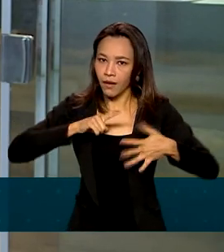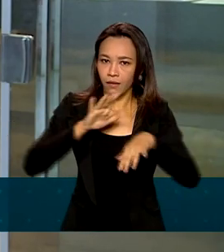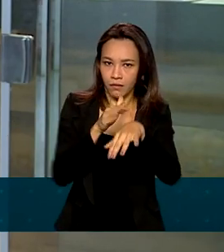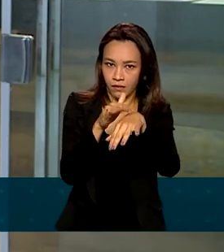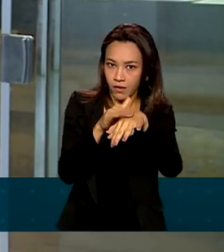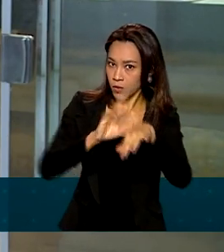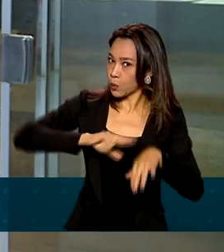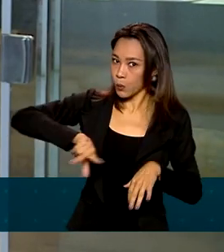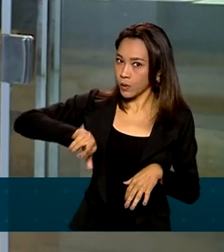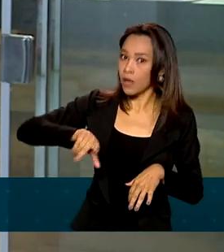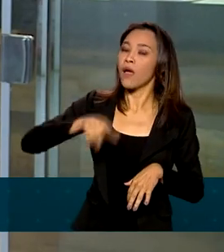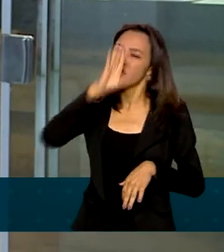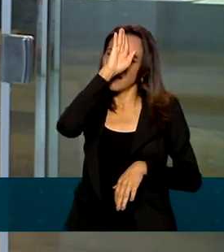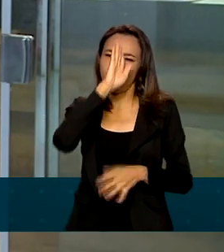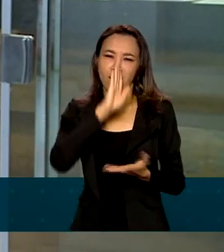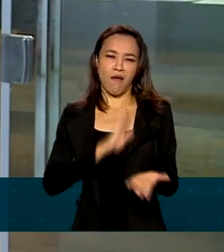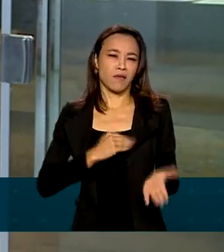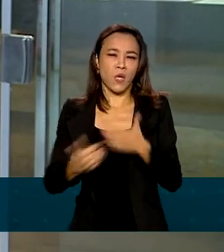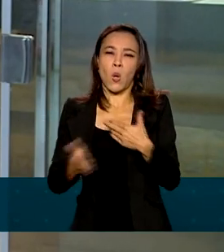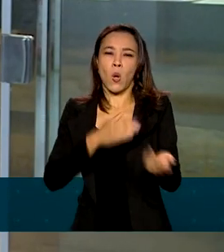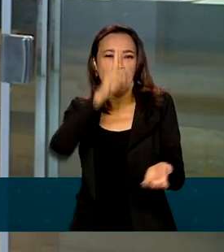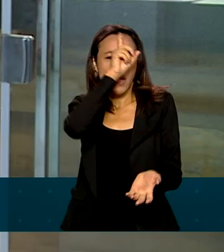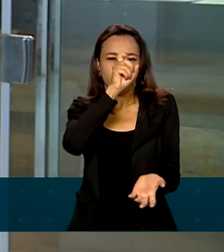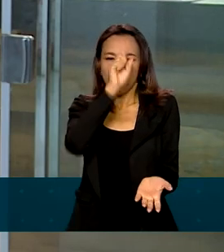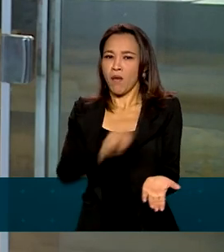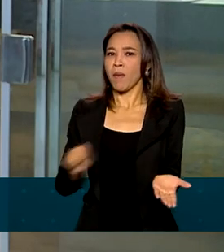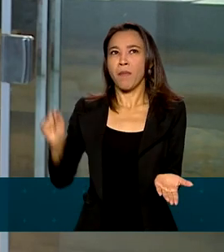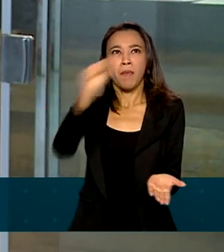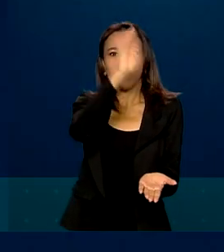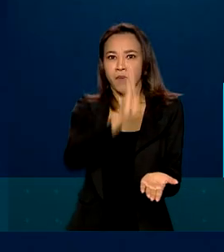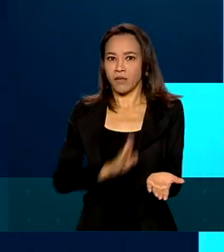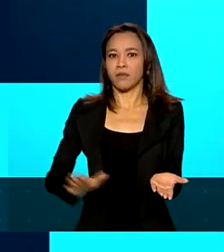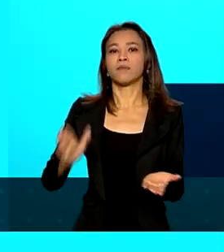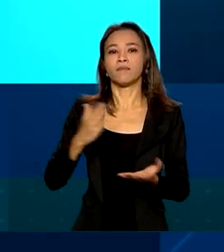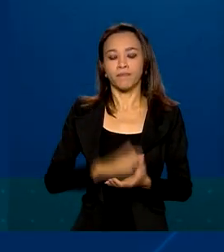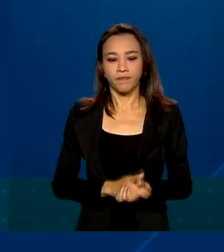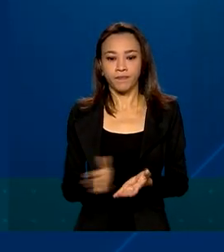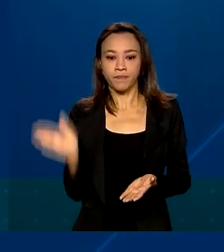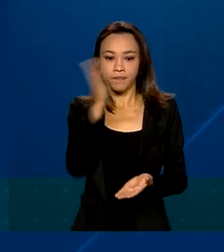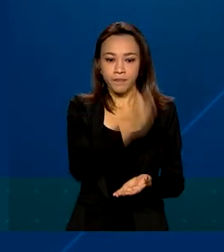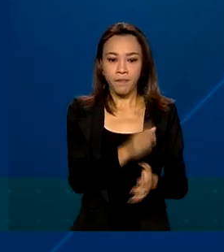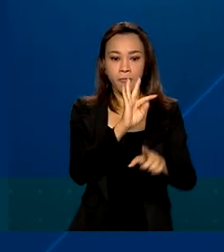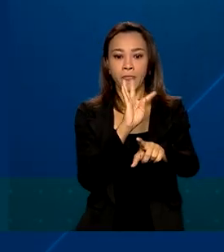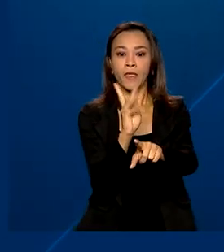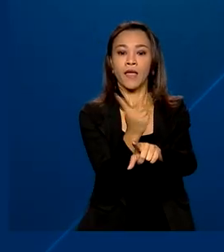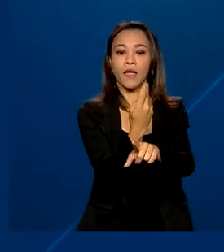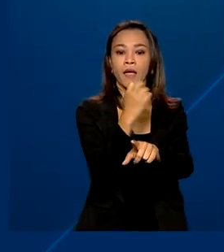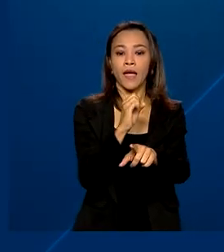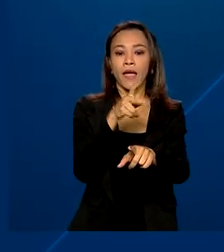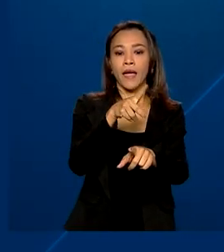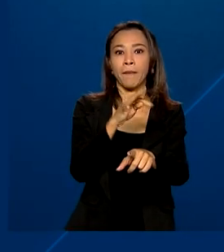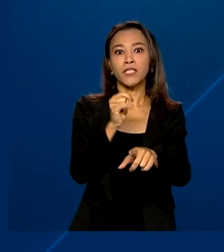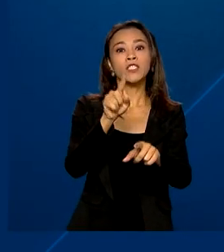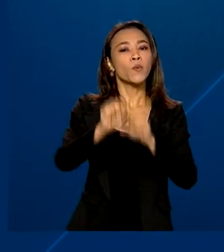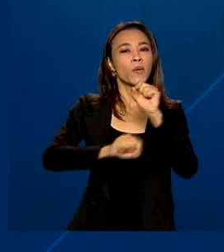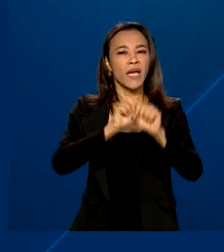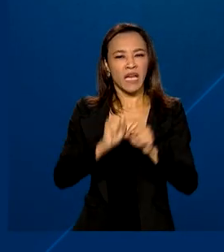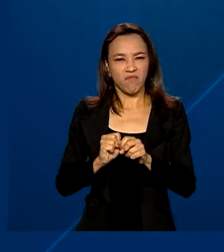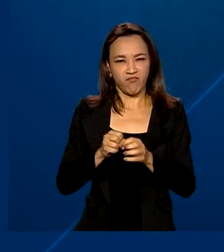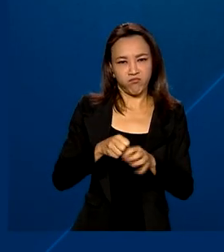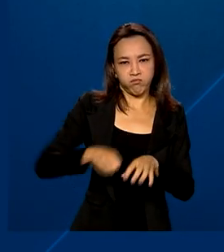o exame é feito de graça em qualquer posto de saúde do país a hepatite é uma inflamação do fígado